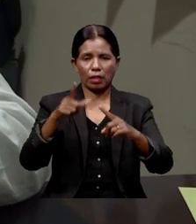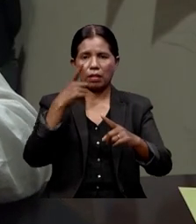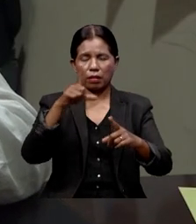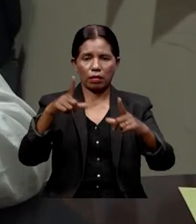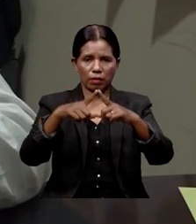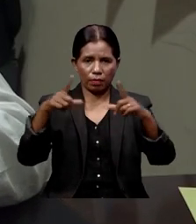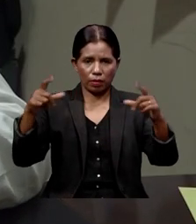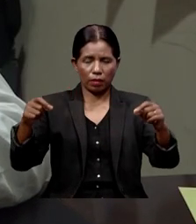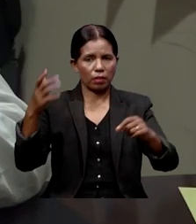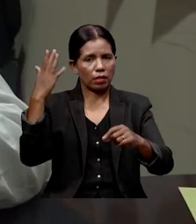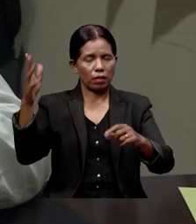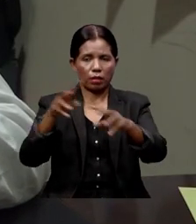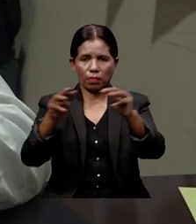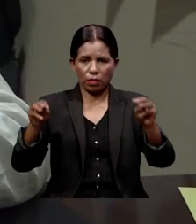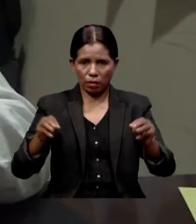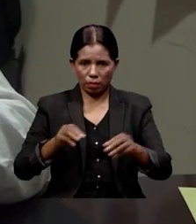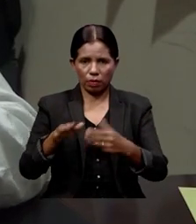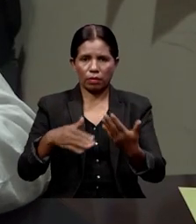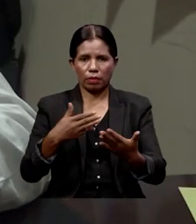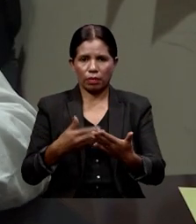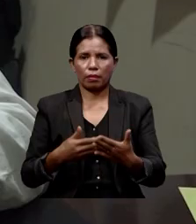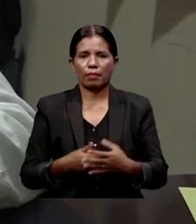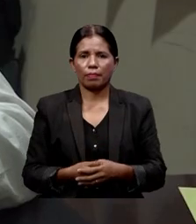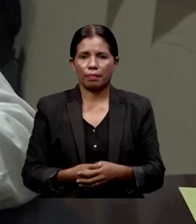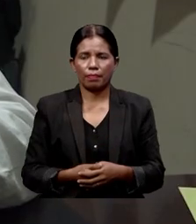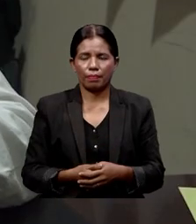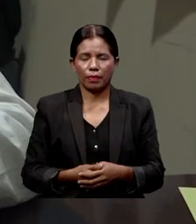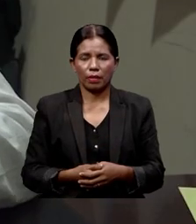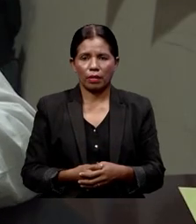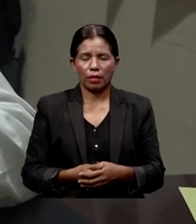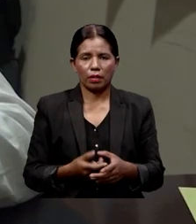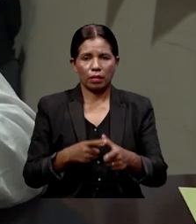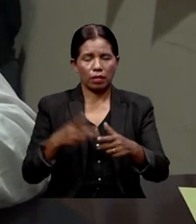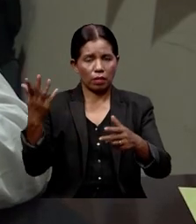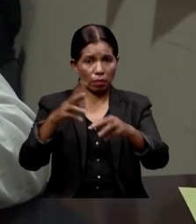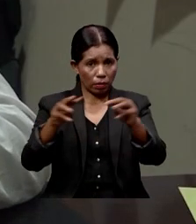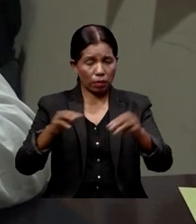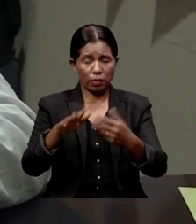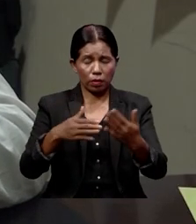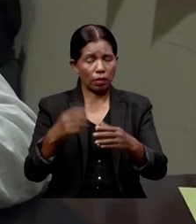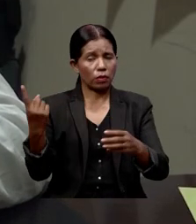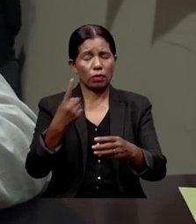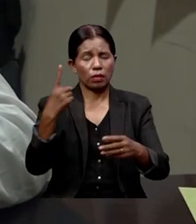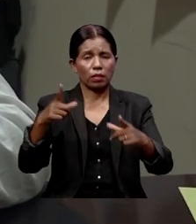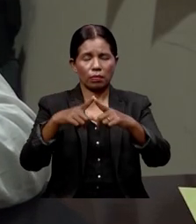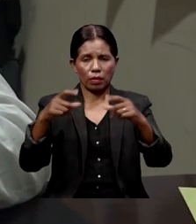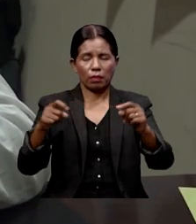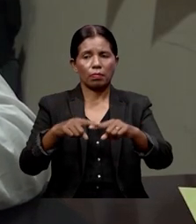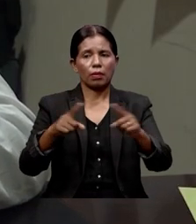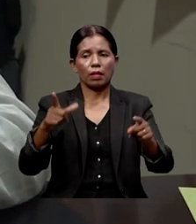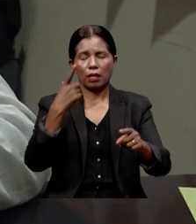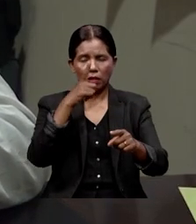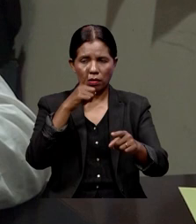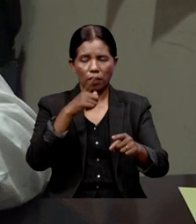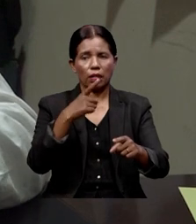Japão e a município Sira. E a município Sira, lá o Japão, mas é língua nebe